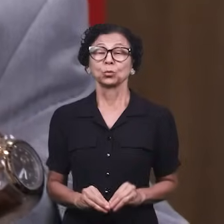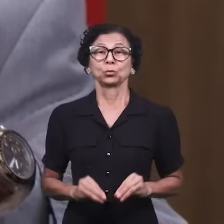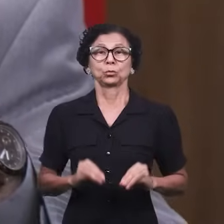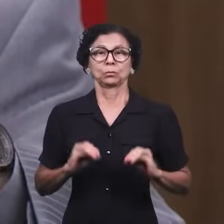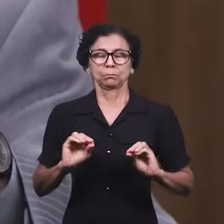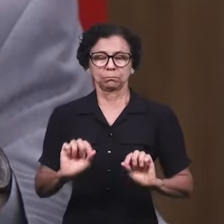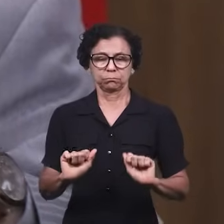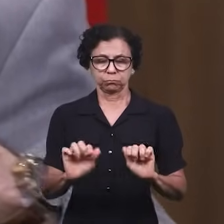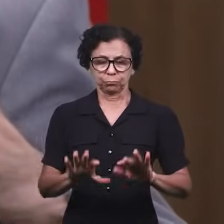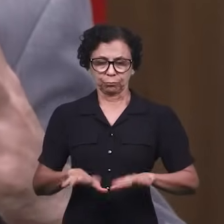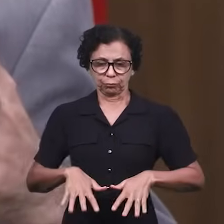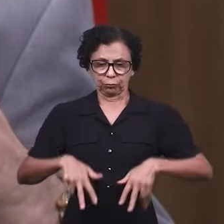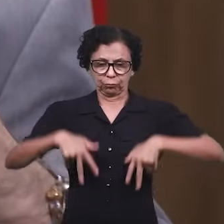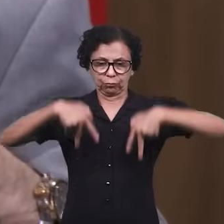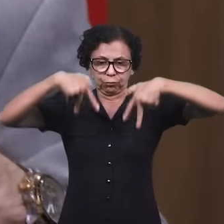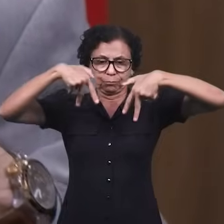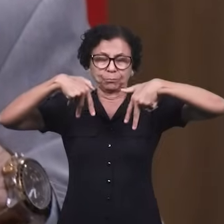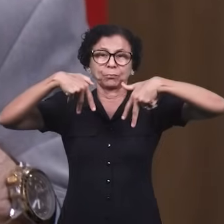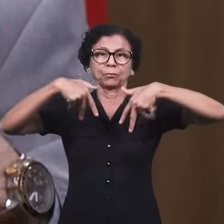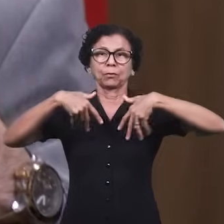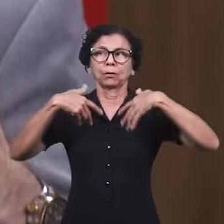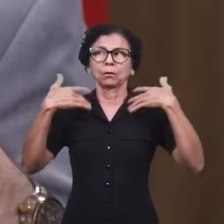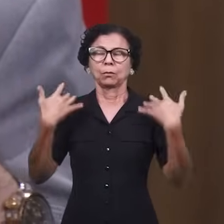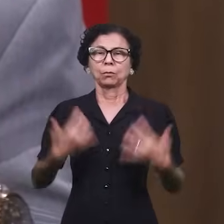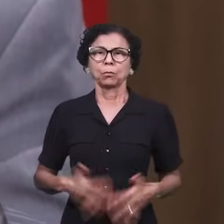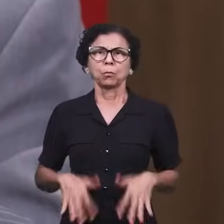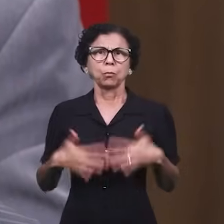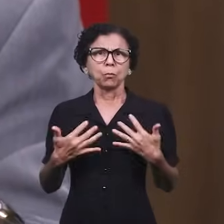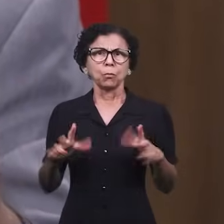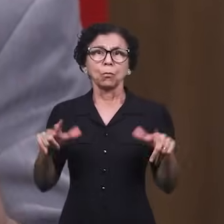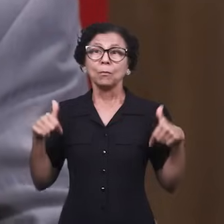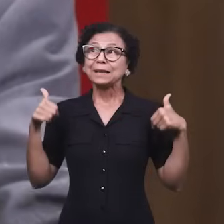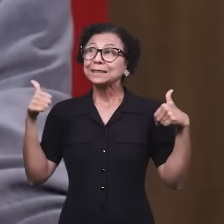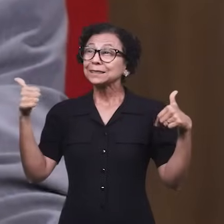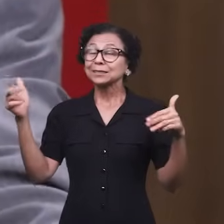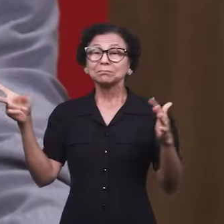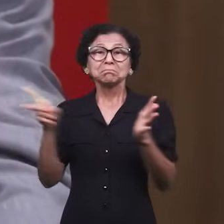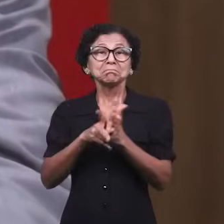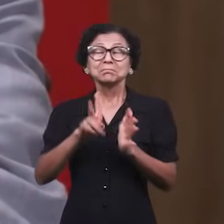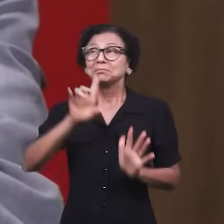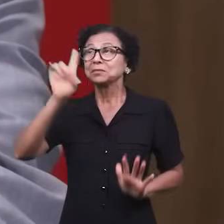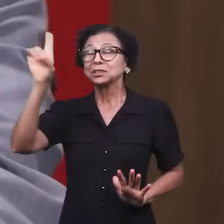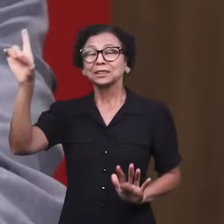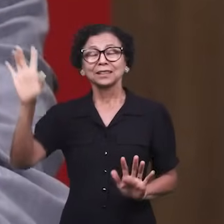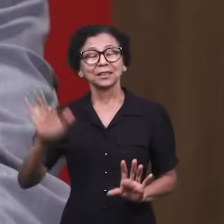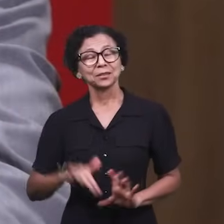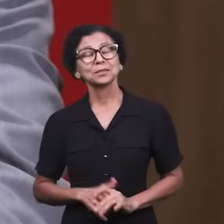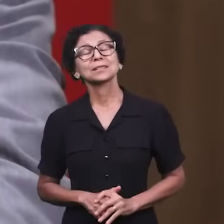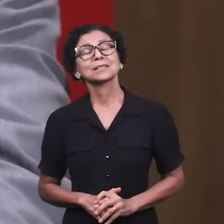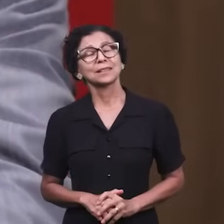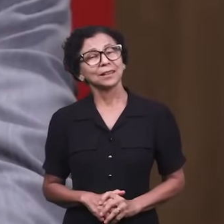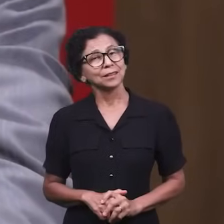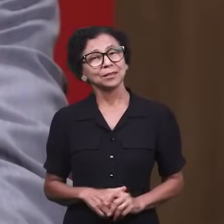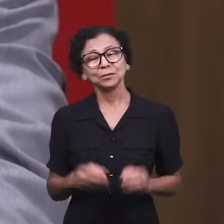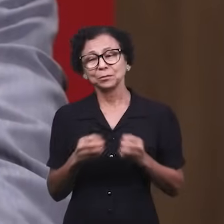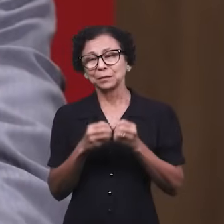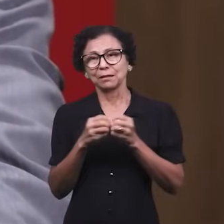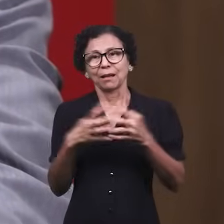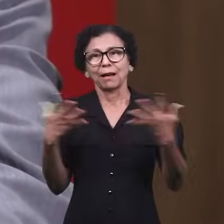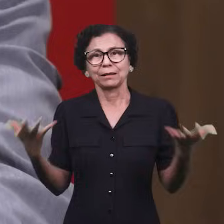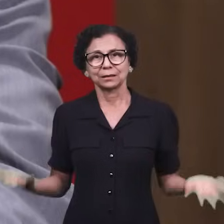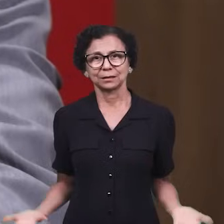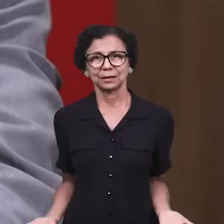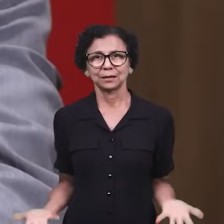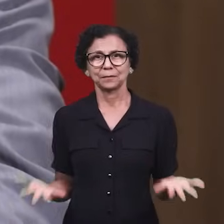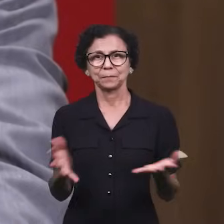nervos, carne, e até que aqueles corpos tenham vida, é algo extraordinário, né? É uma ação da quinta medida. E temos outros exemplos também,